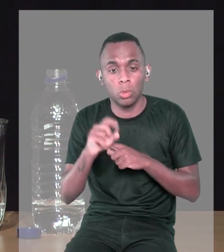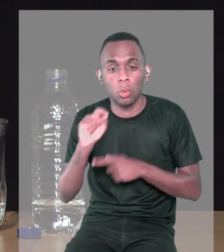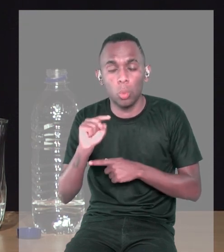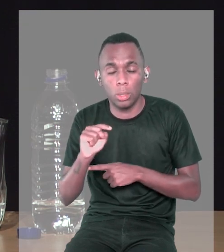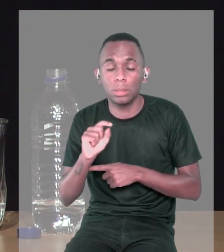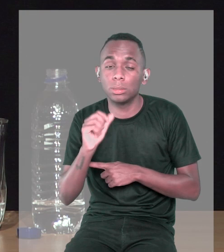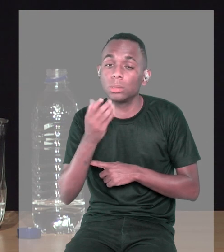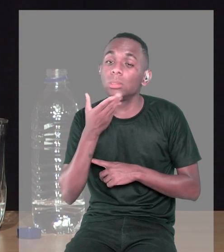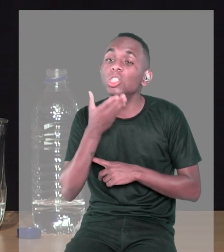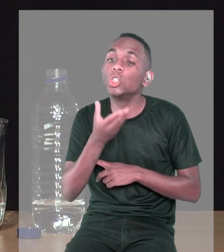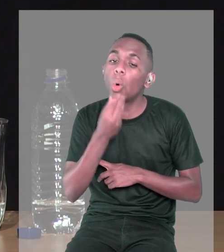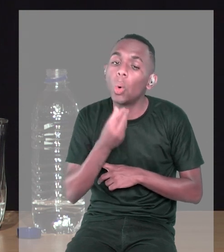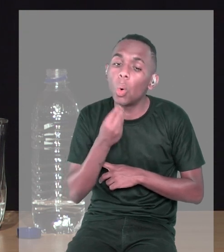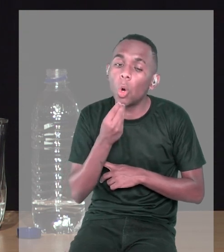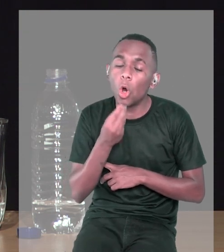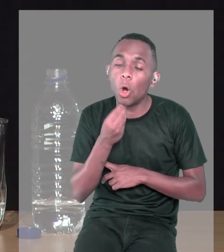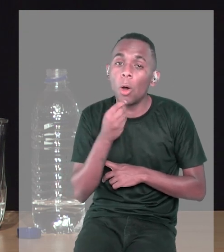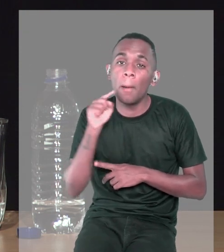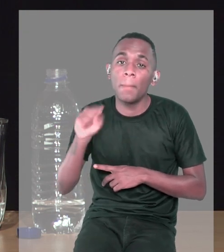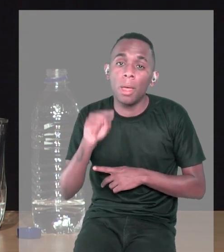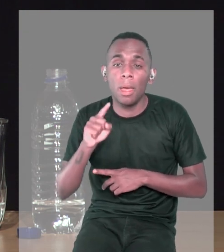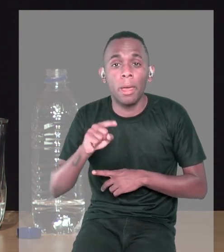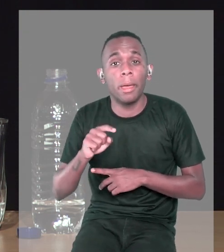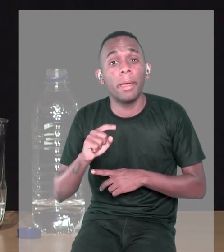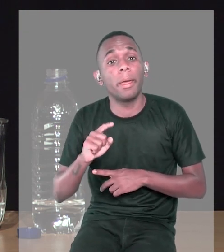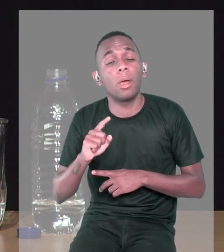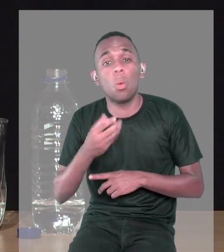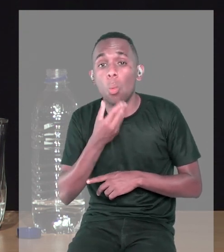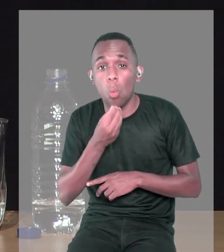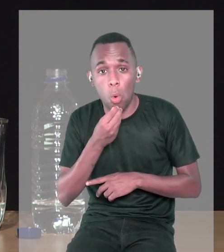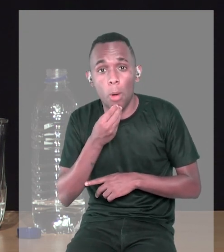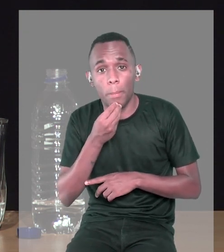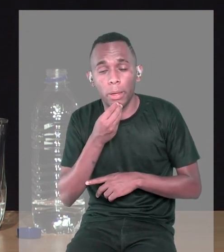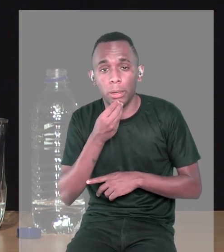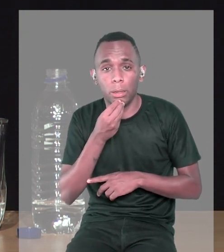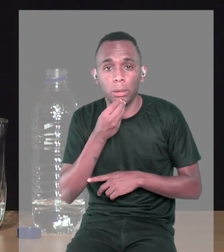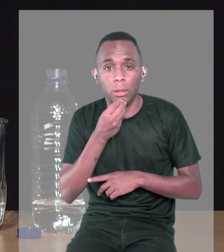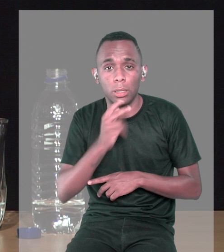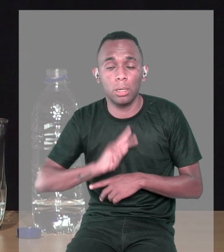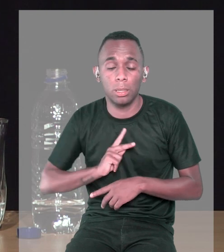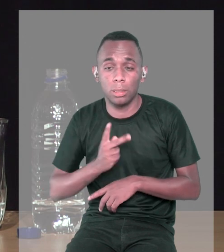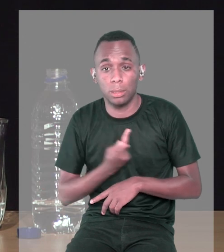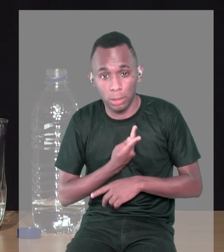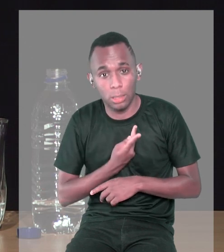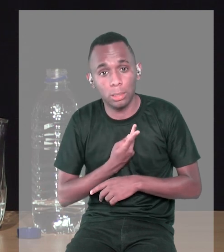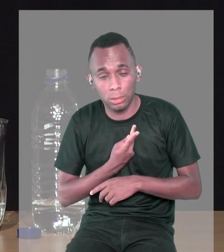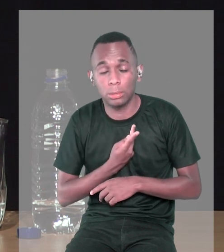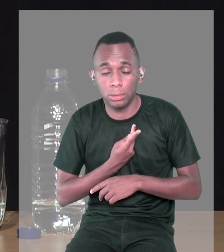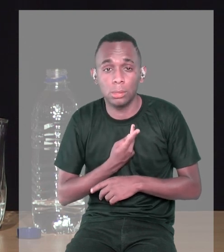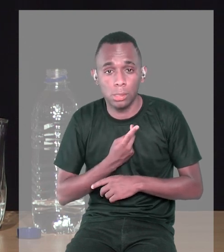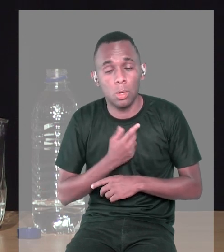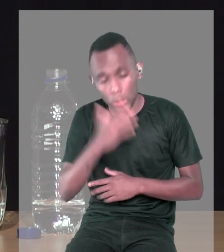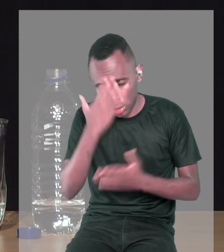né? Por isso que você, imagino, tenha trazido essas ideias nesse contexto contemporâneo. Mas me chama muito